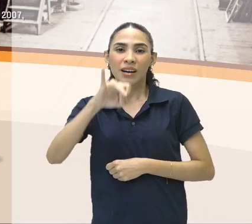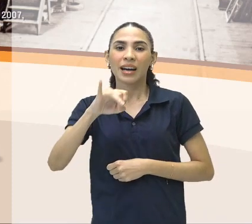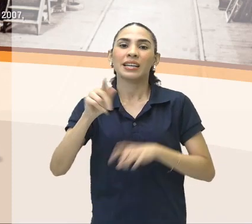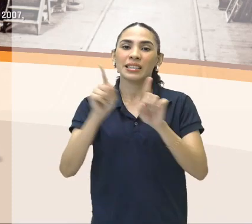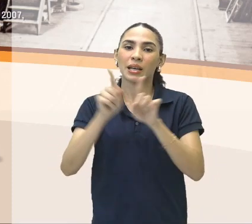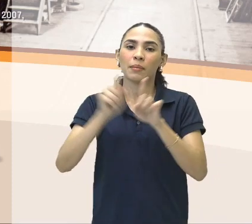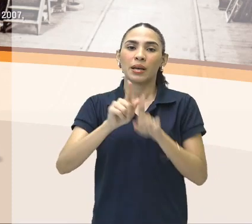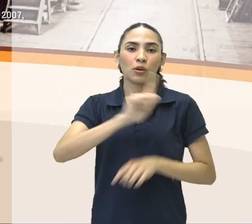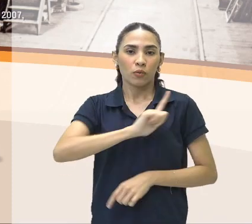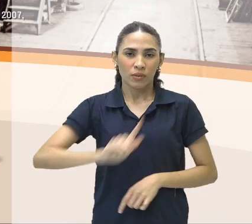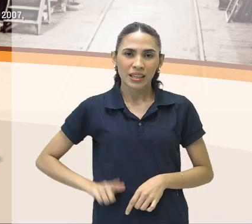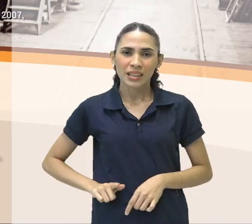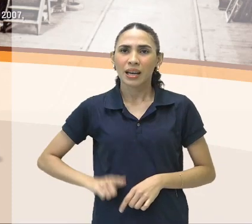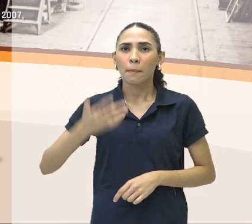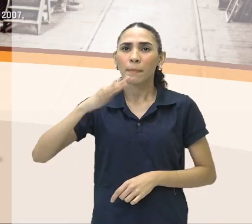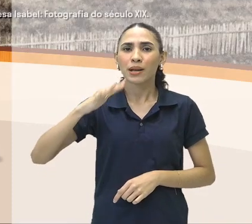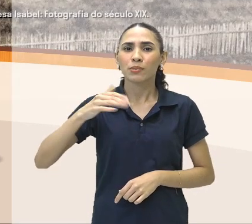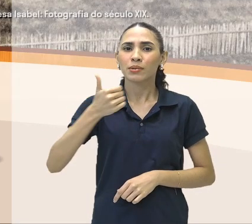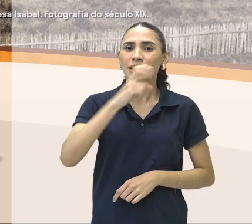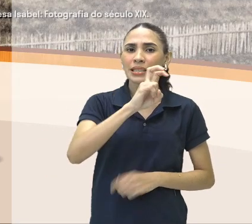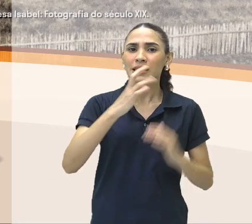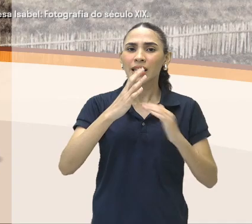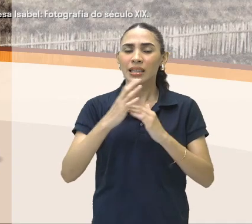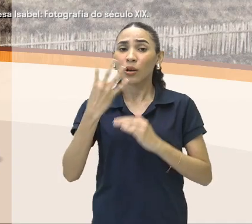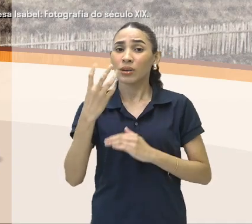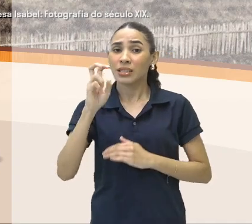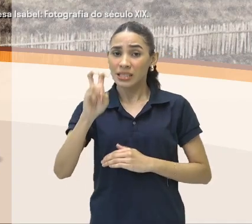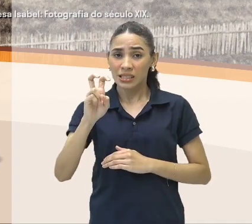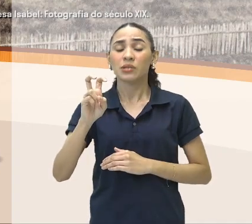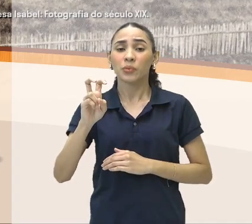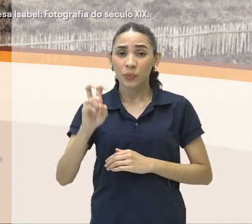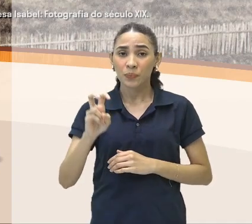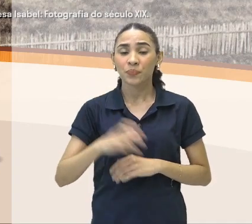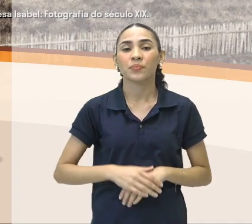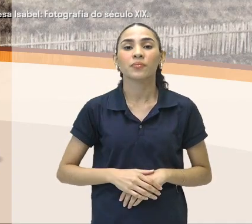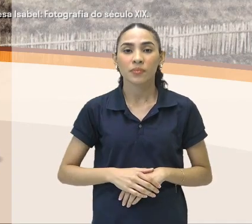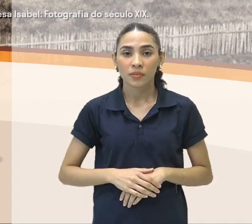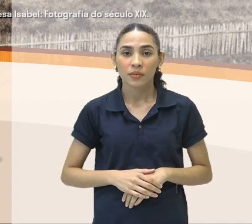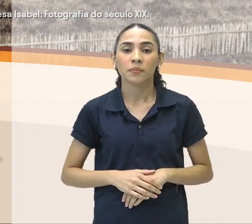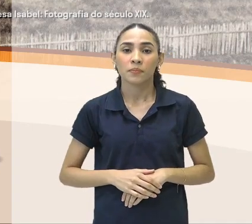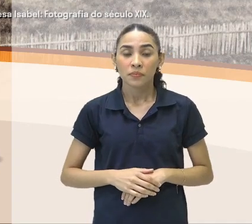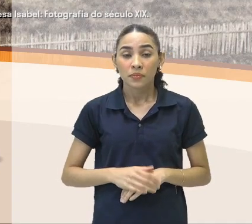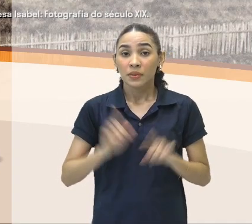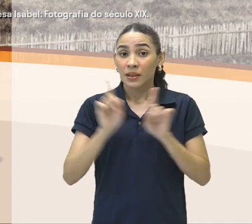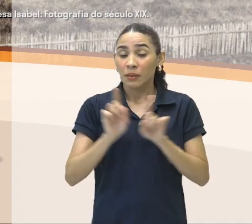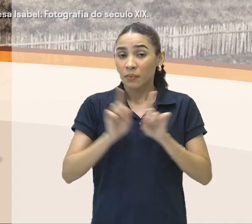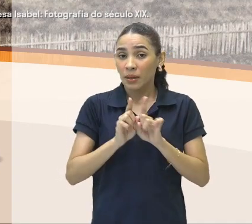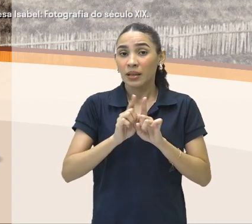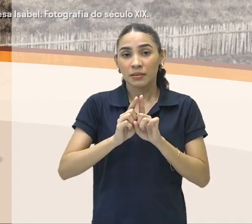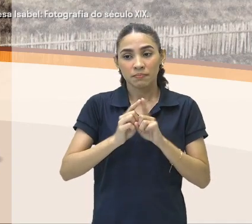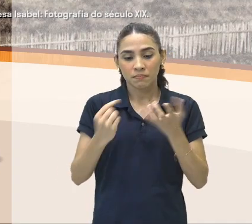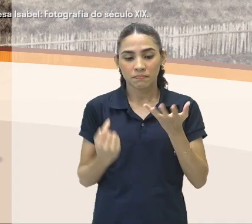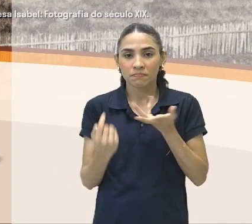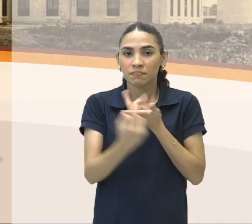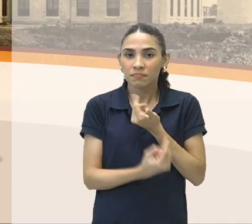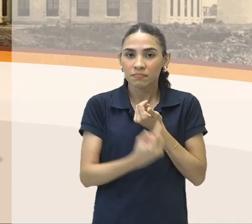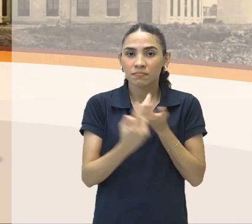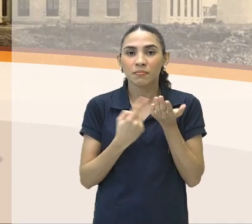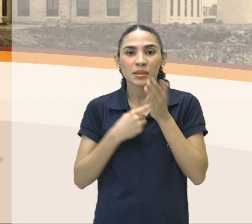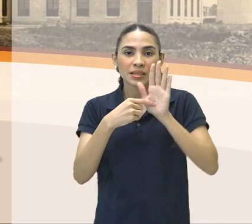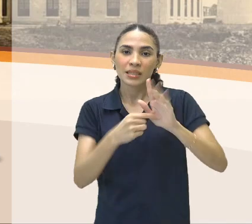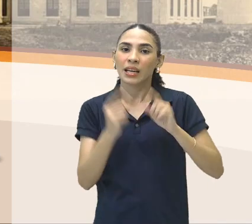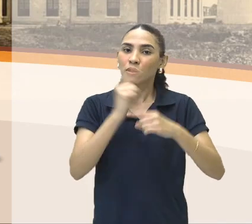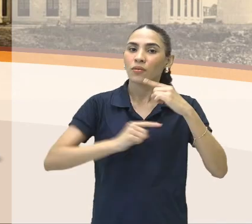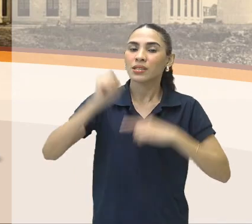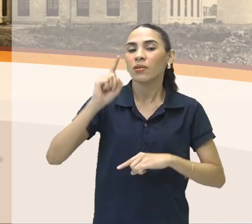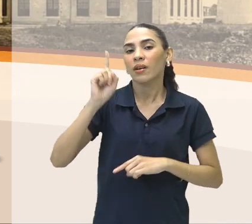durante 15 anos, né, de 30 até 45, e uma das inovações que Getúlio Vargas vai trazer